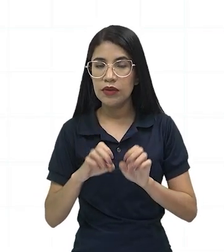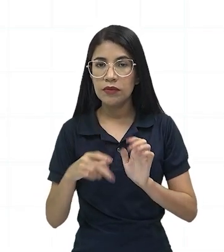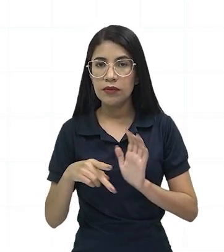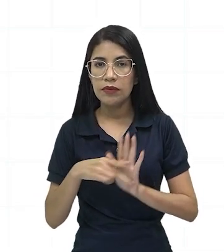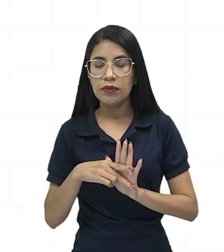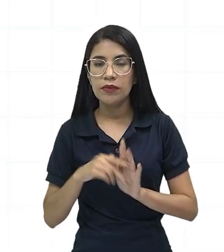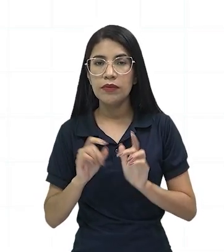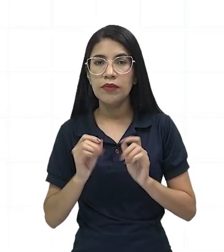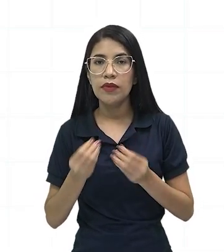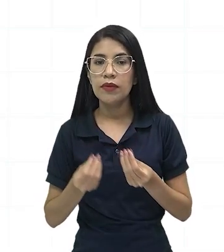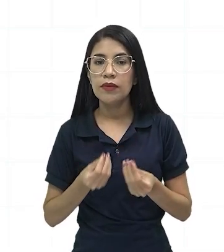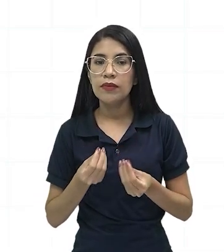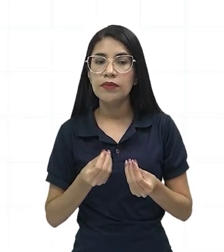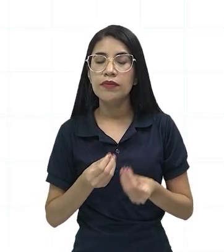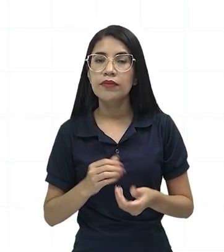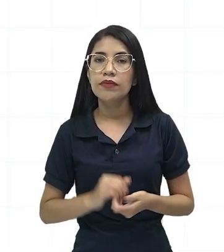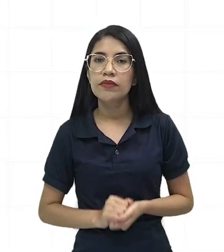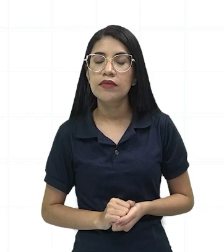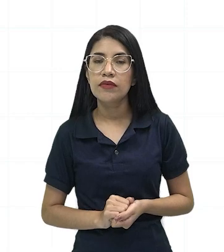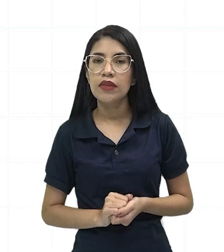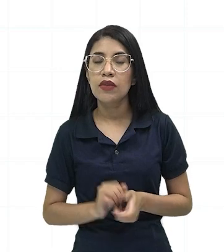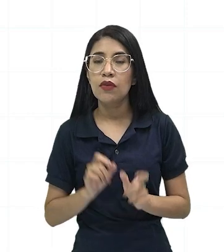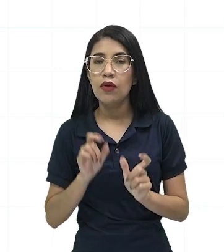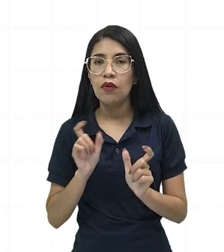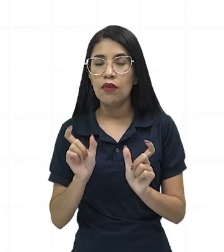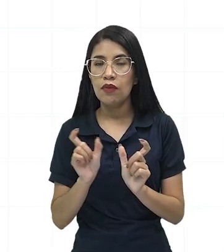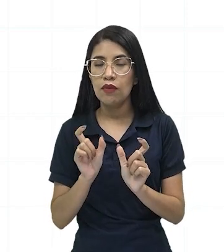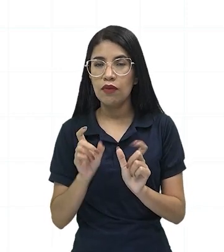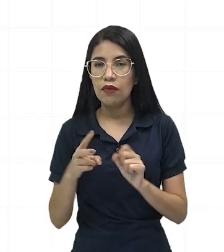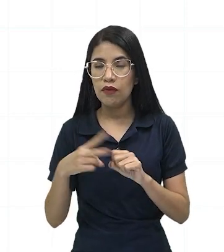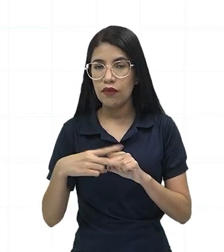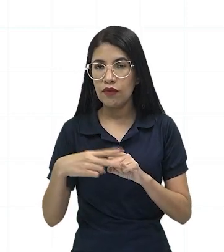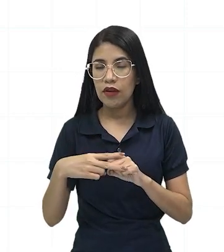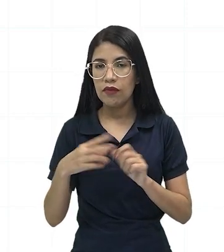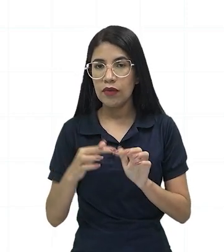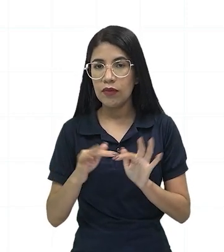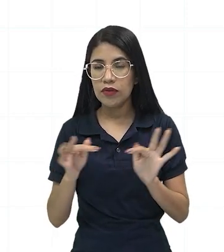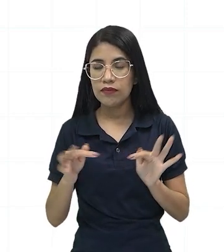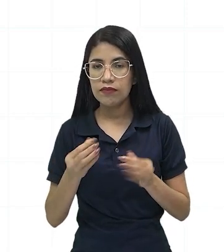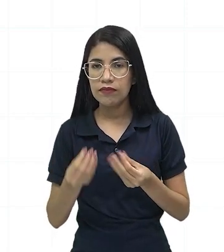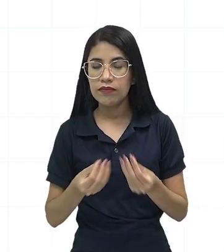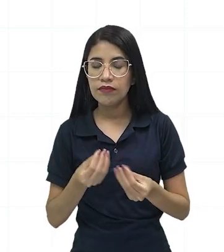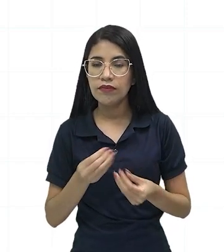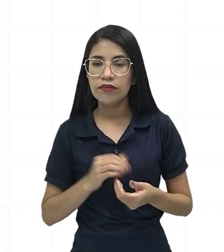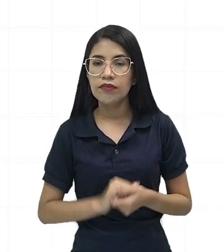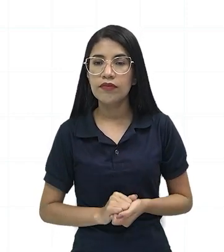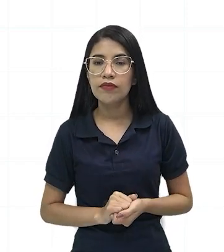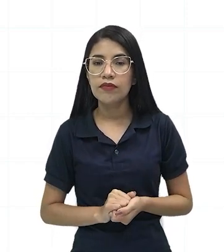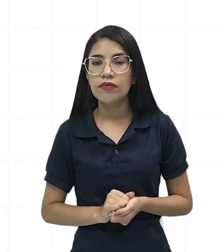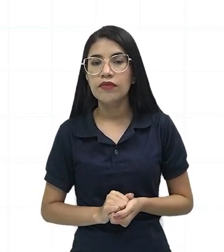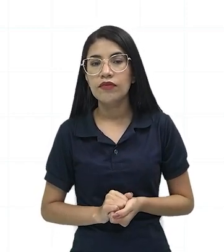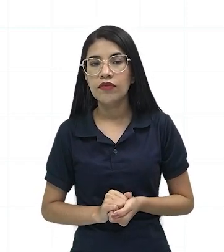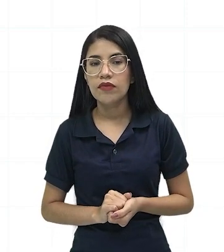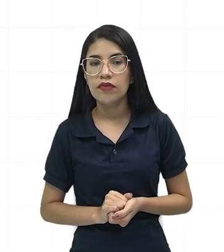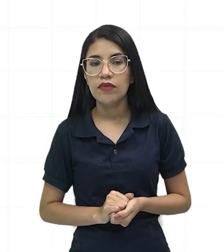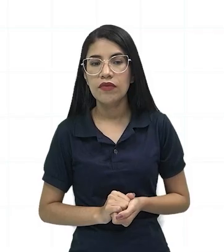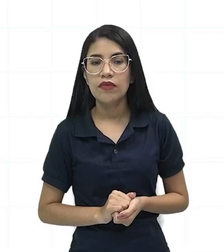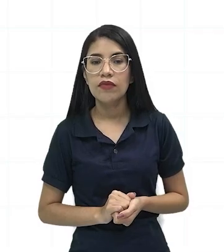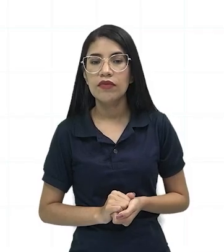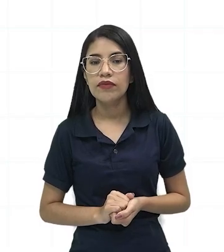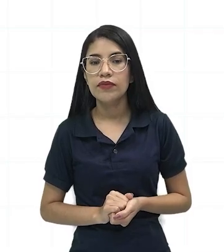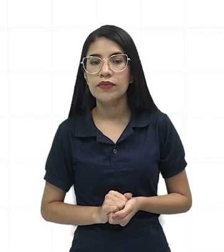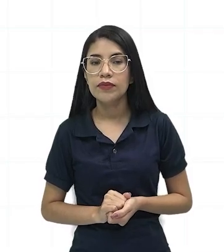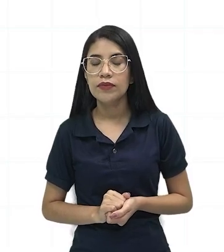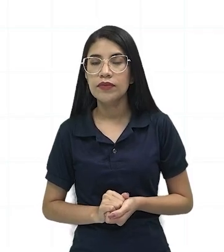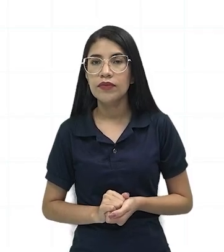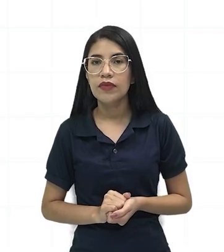verbal, uma composição do verbo que vai indicar na fala. Eu sempre digo para vocês que nós